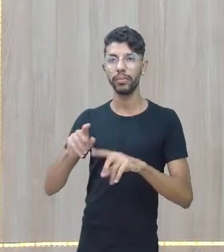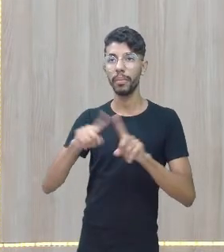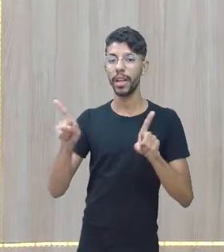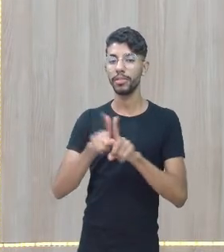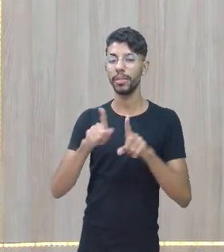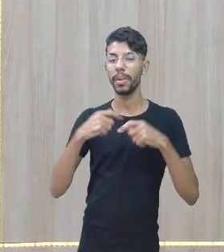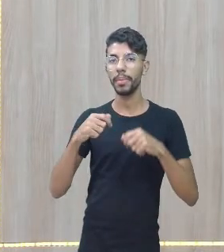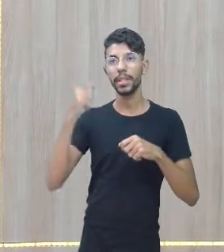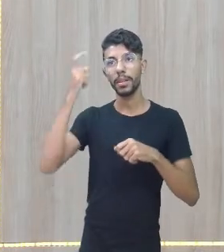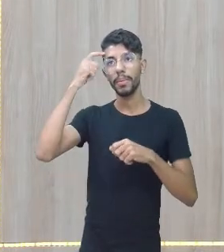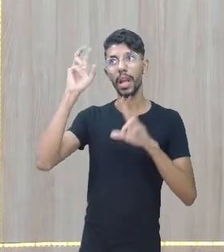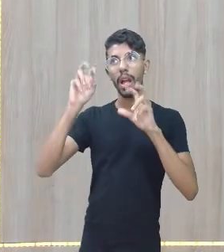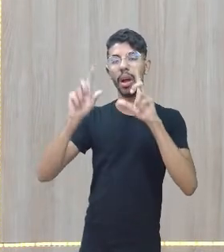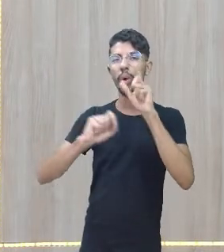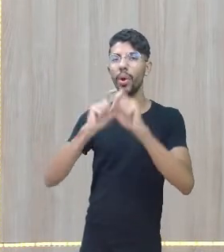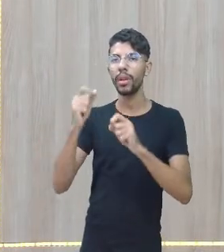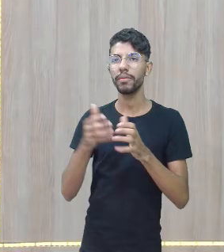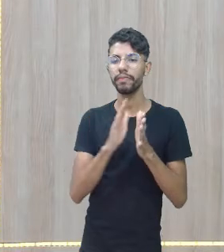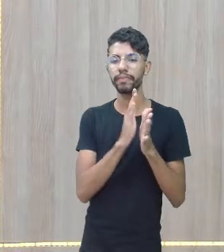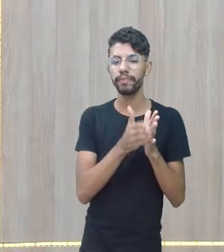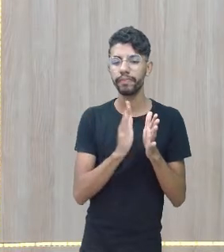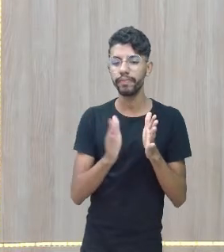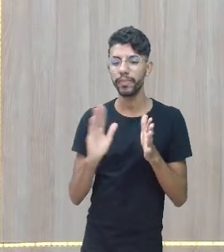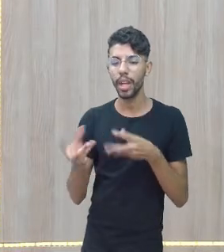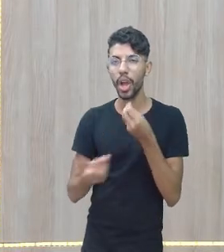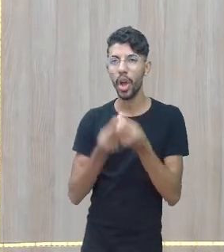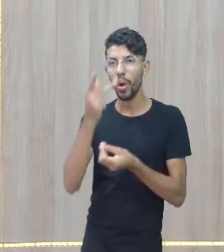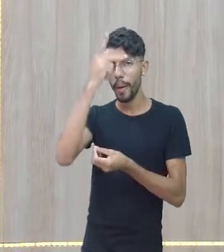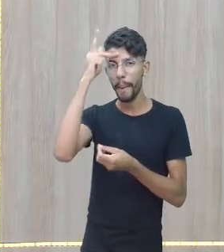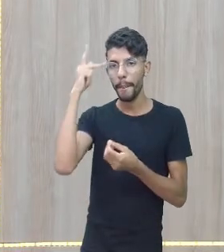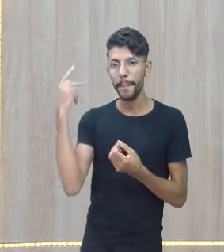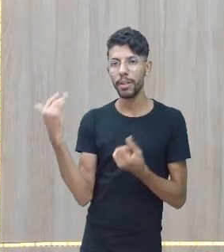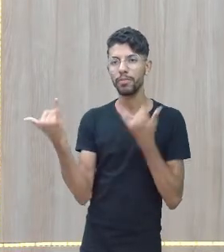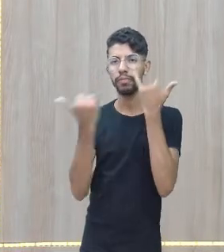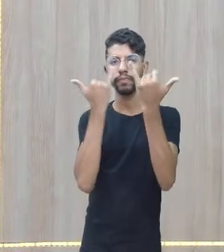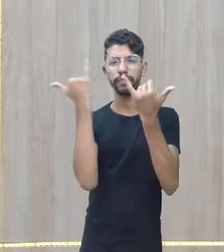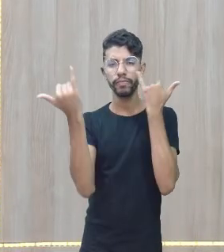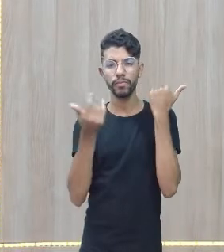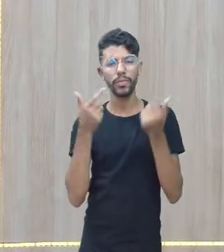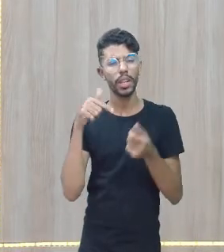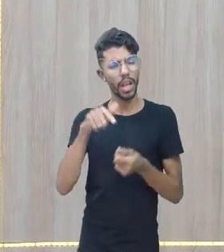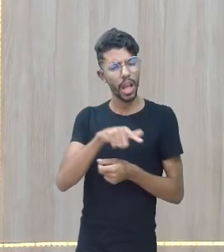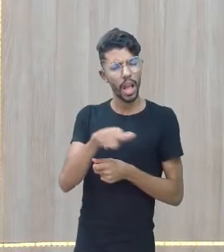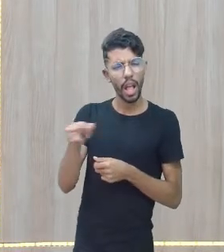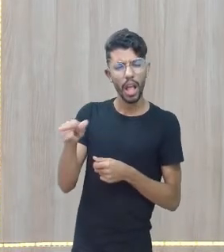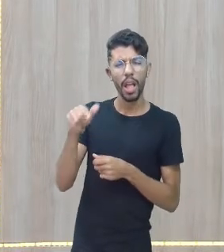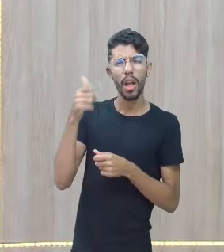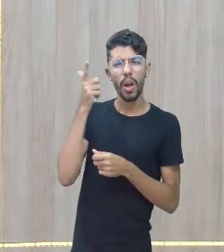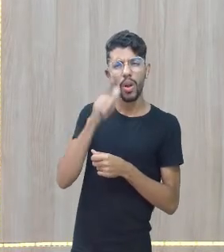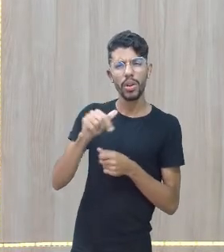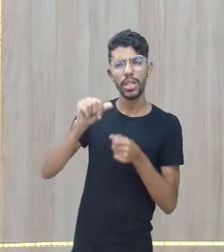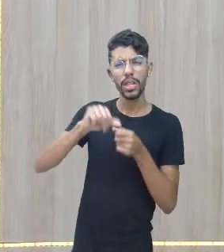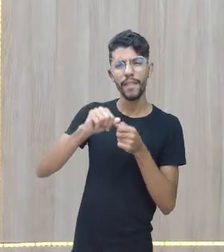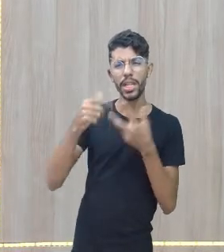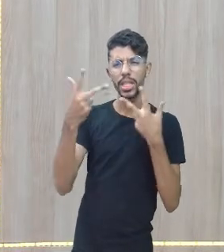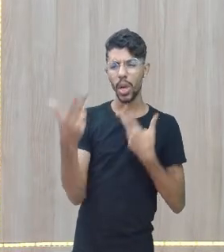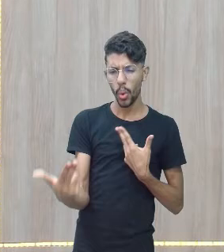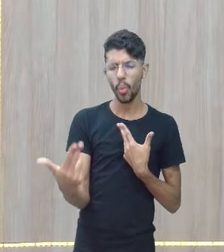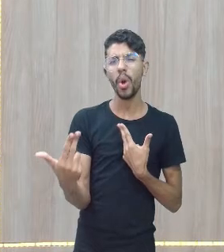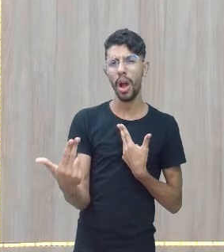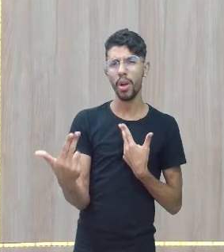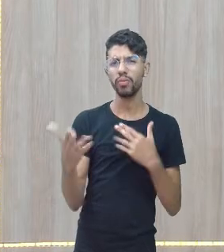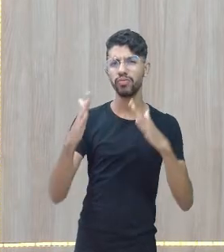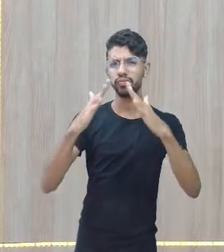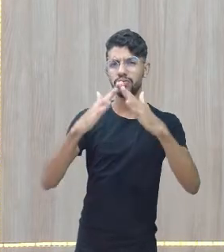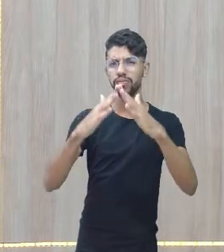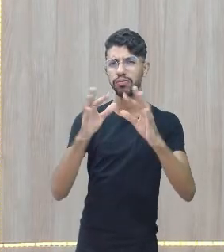passo a passo, em como os usuários vão receber essa informação. Será que eles vão conseguir reproduzir em casa aquilo que eu quero que eles